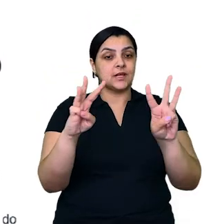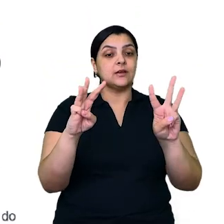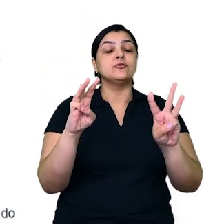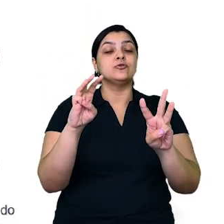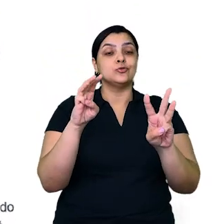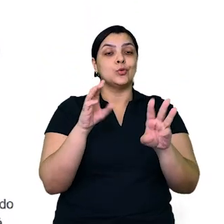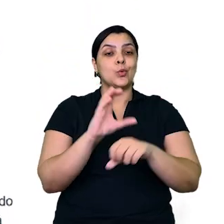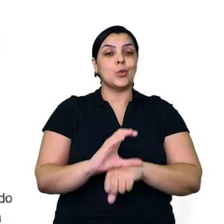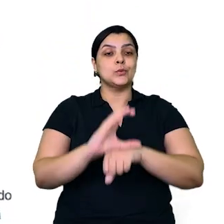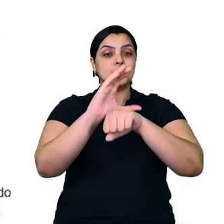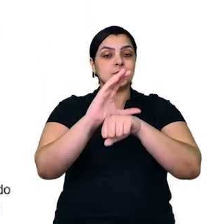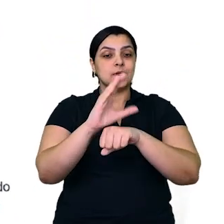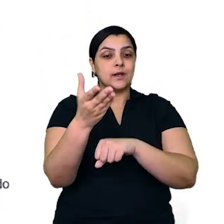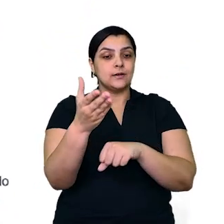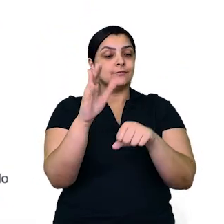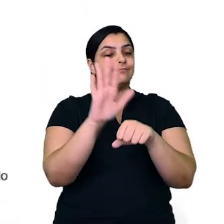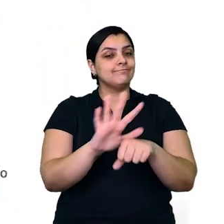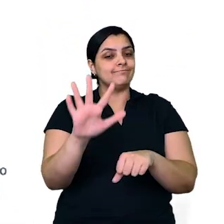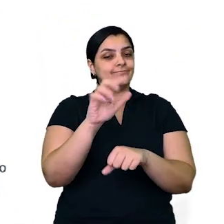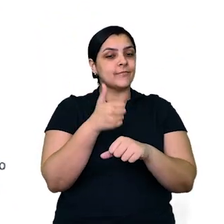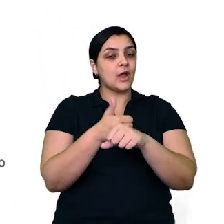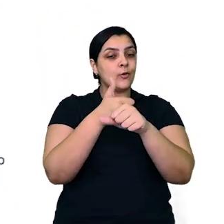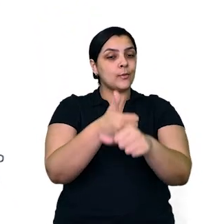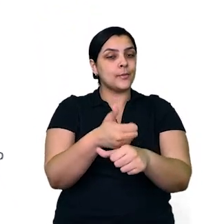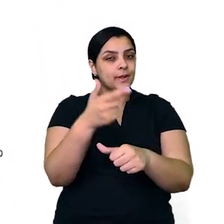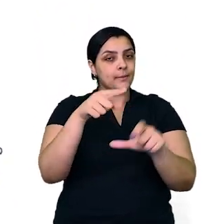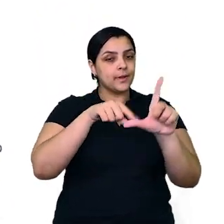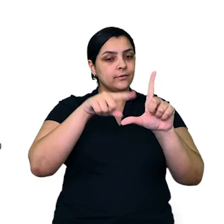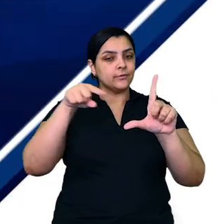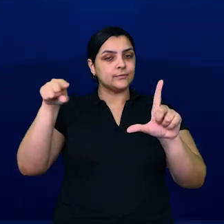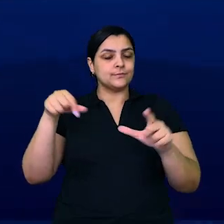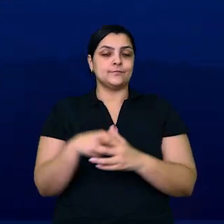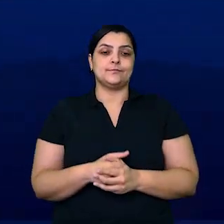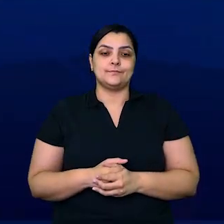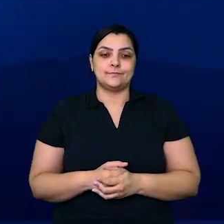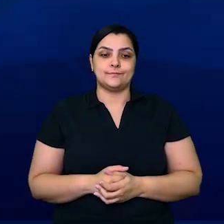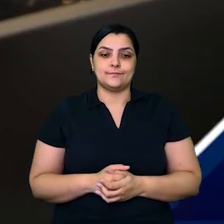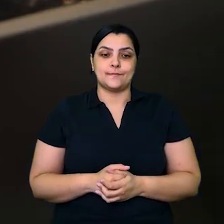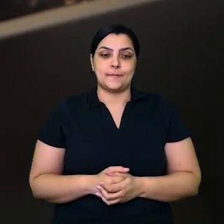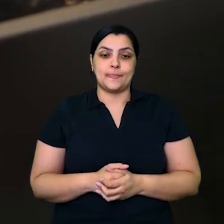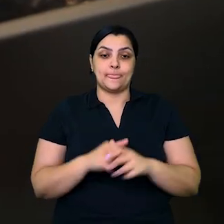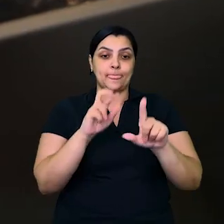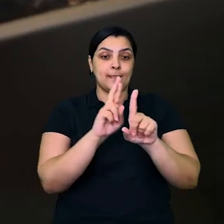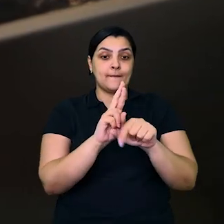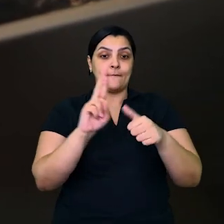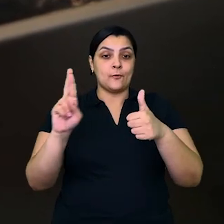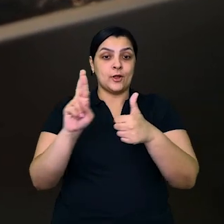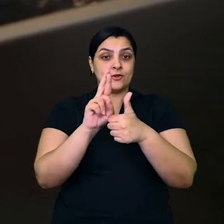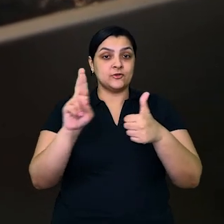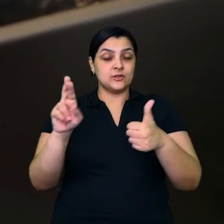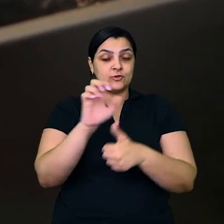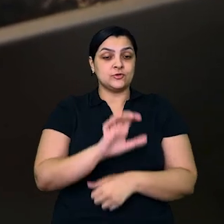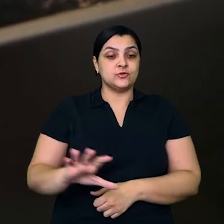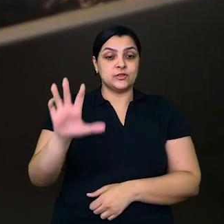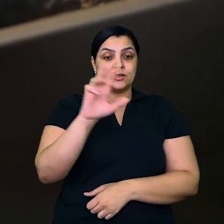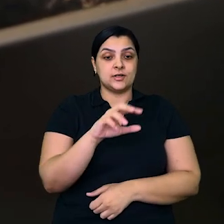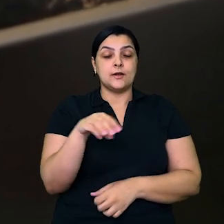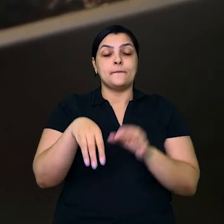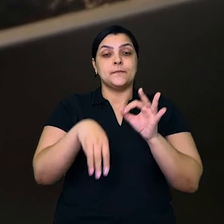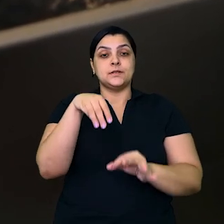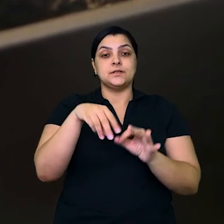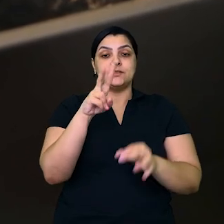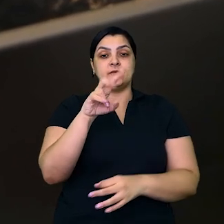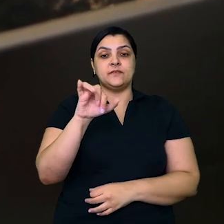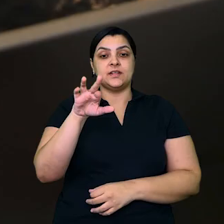do Conselho por meio do painel de acompanhamento do indicador. O Corregedor-Geral da Justiça do Trabalho,